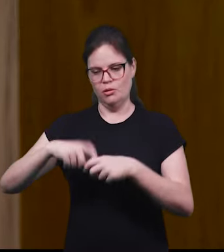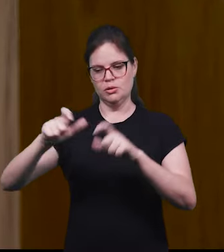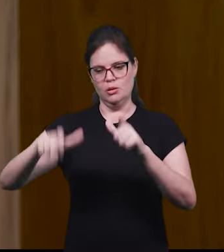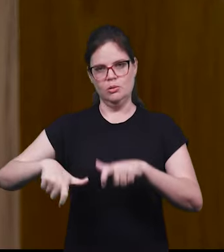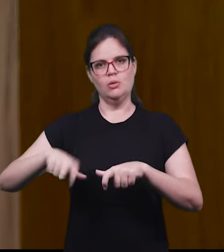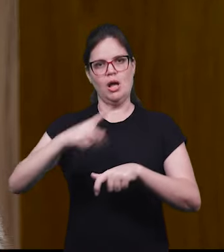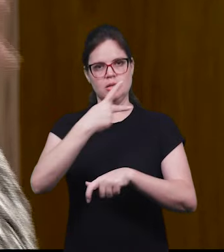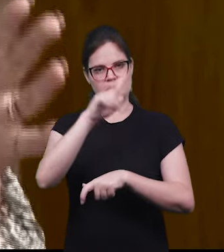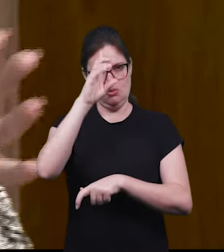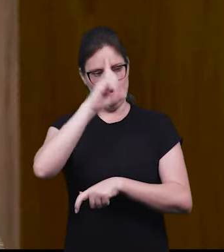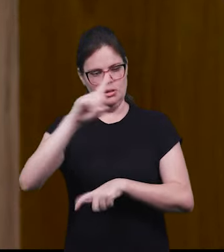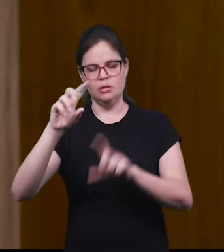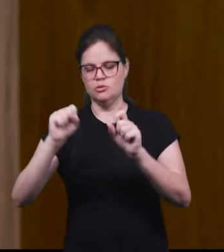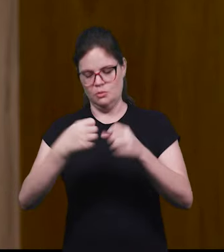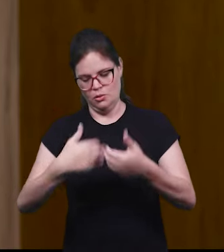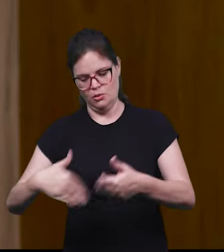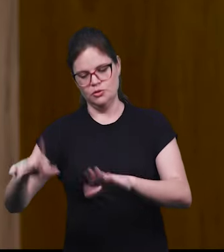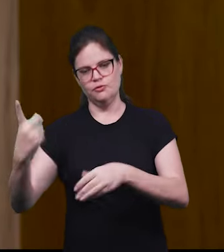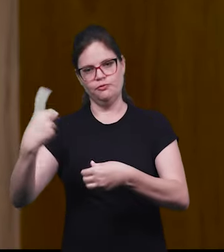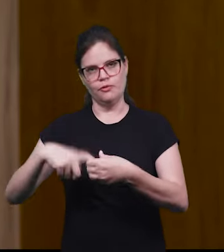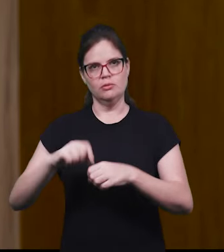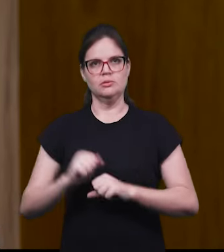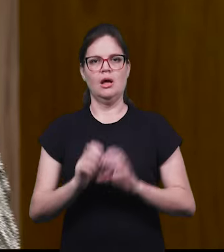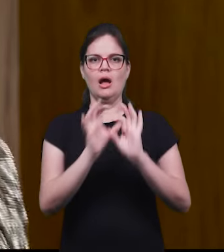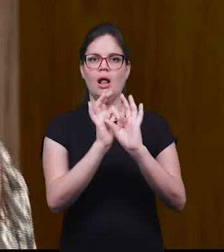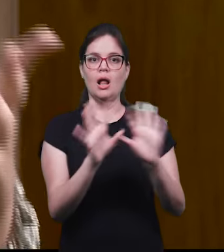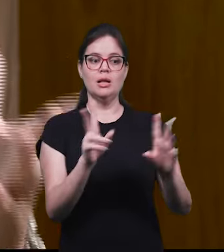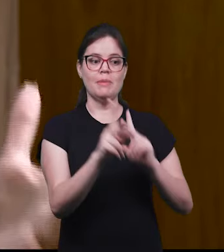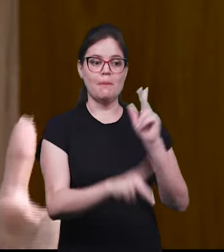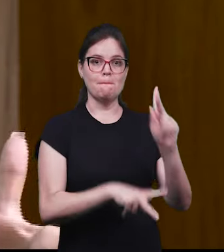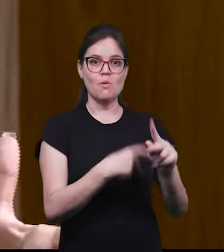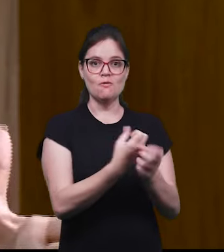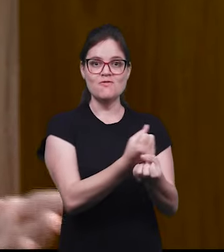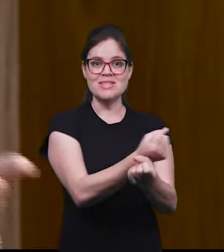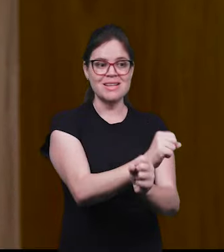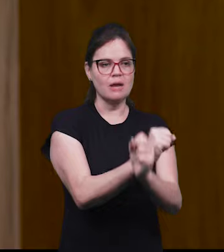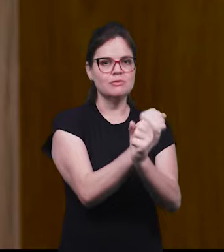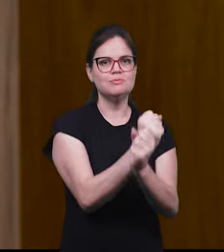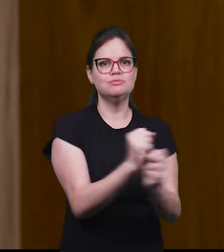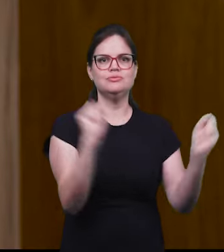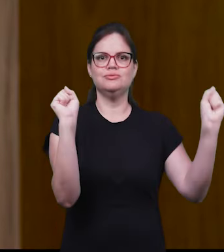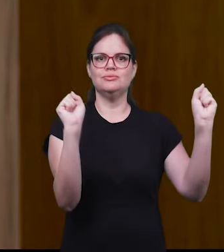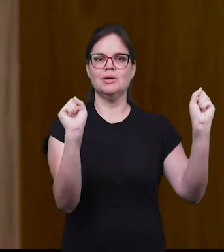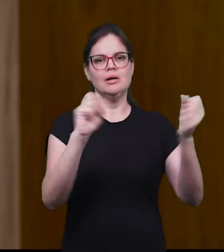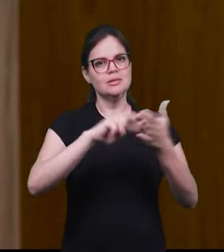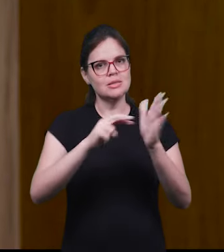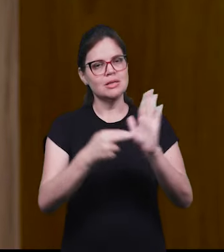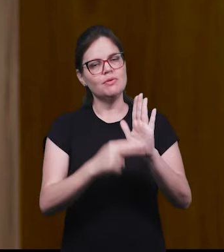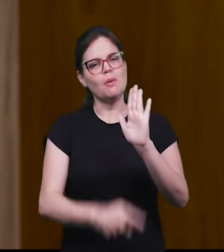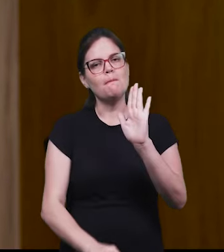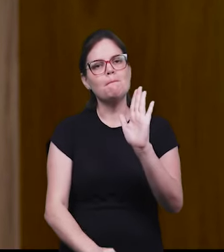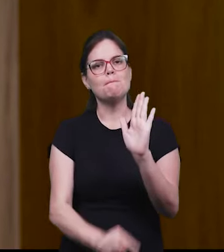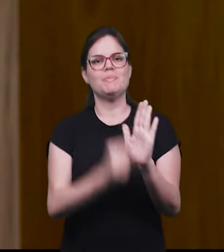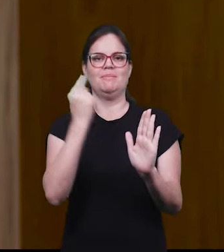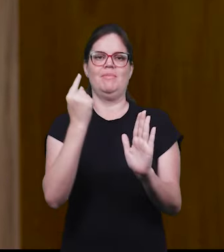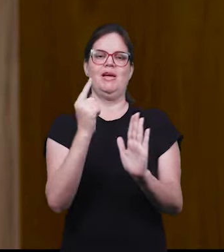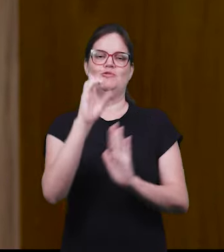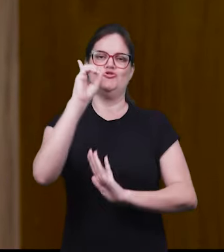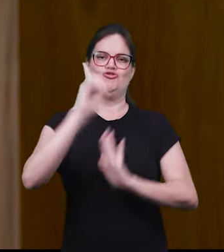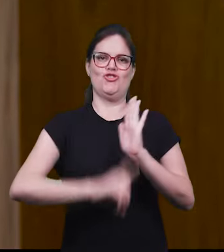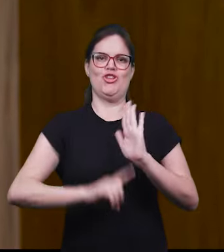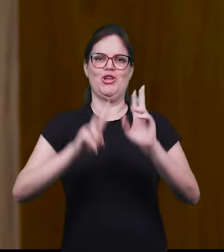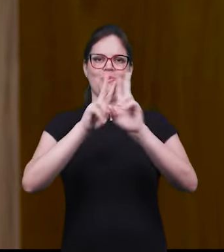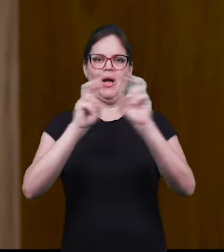terras, aos seus deuses, e ele libera então aqueles cativos. Então ele foi, até